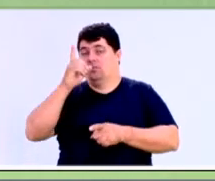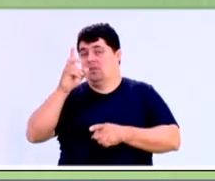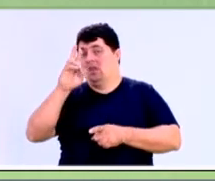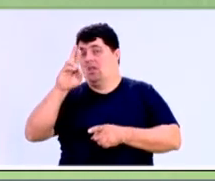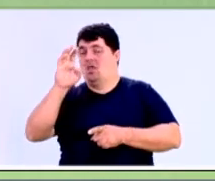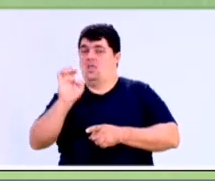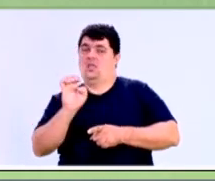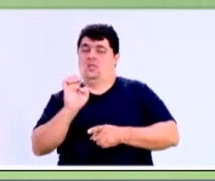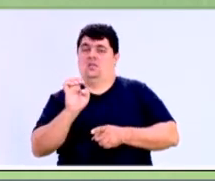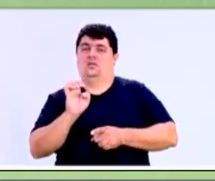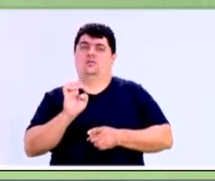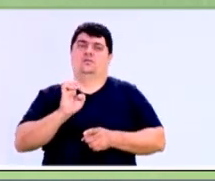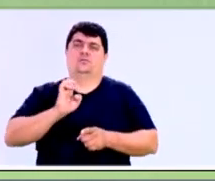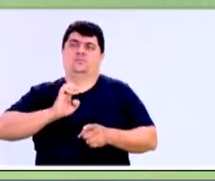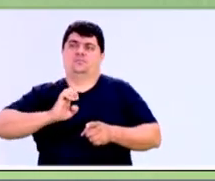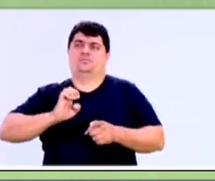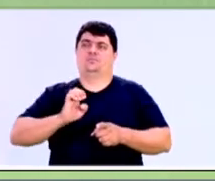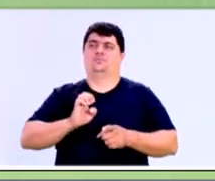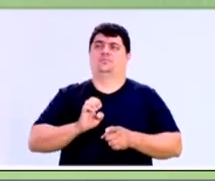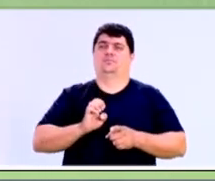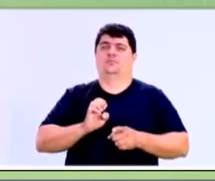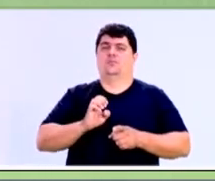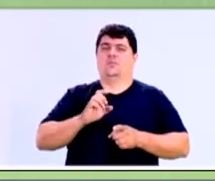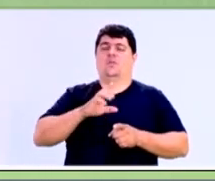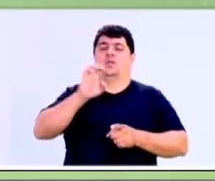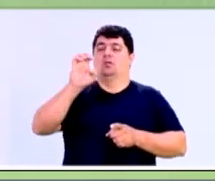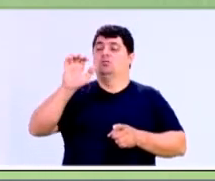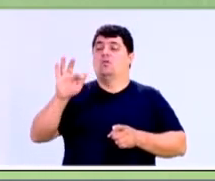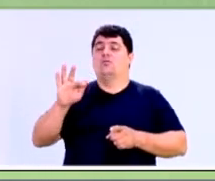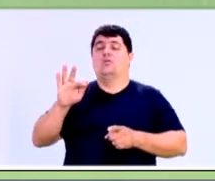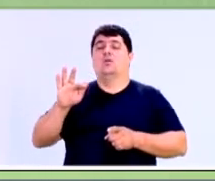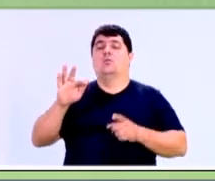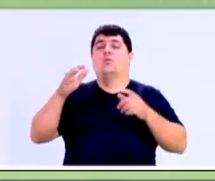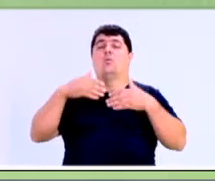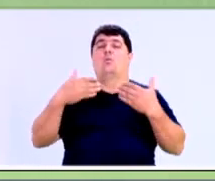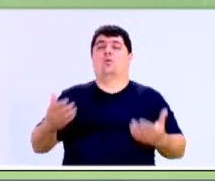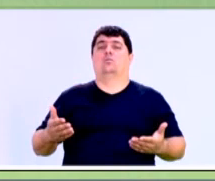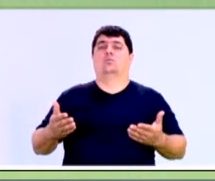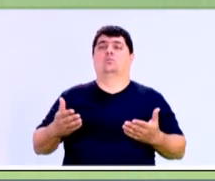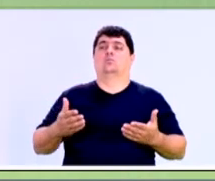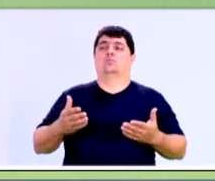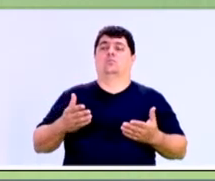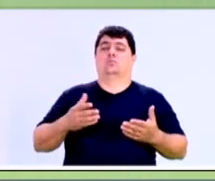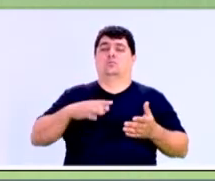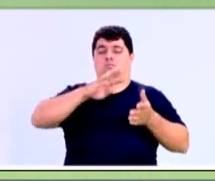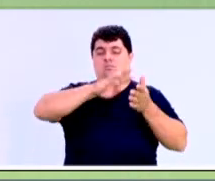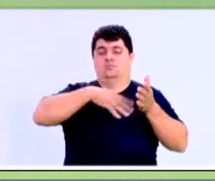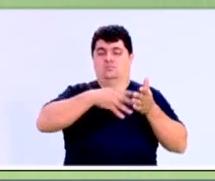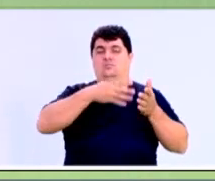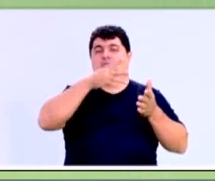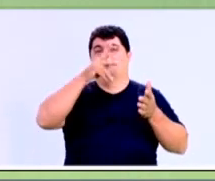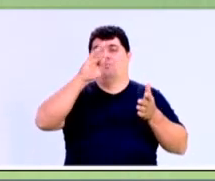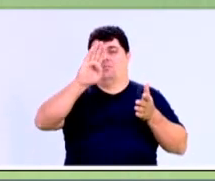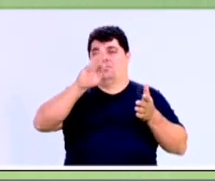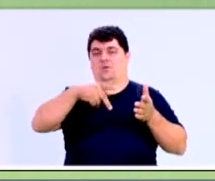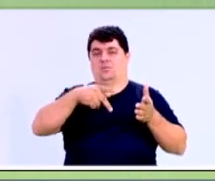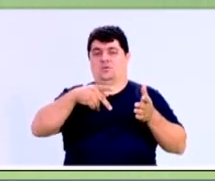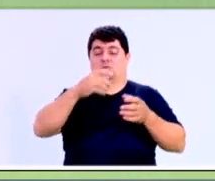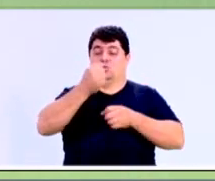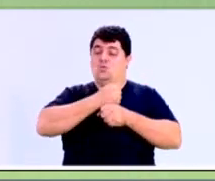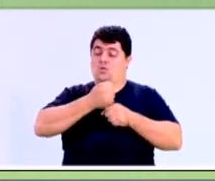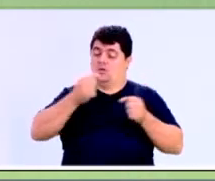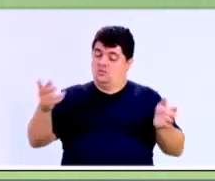demonstração de resultado do exercício. E estoque final? Estoque final, o balanço patrimonial do